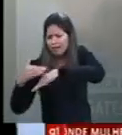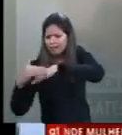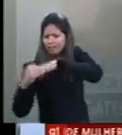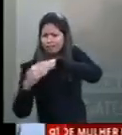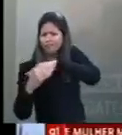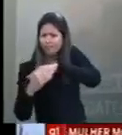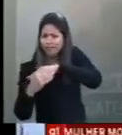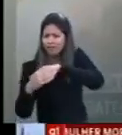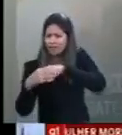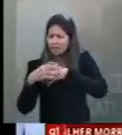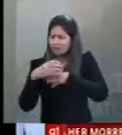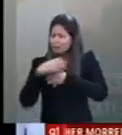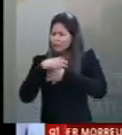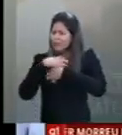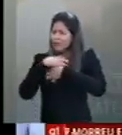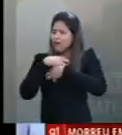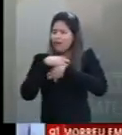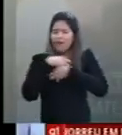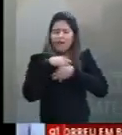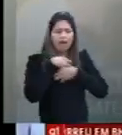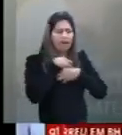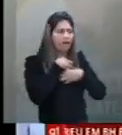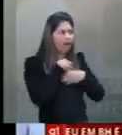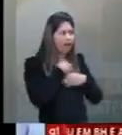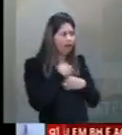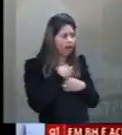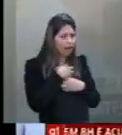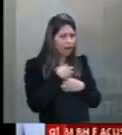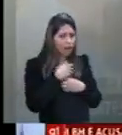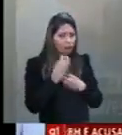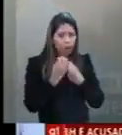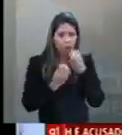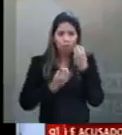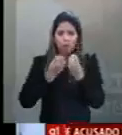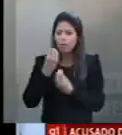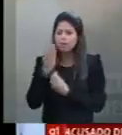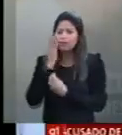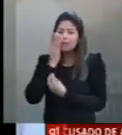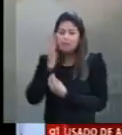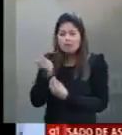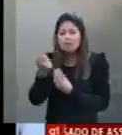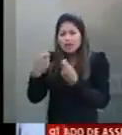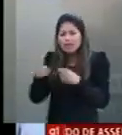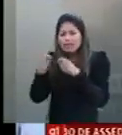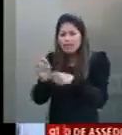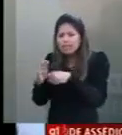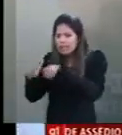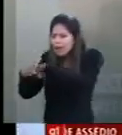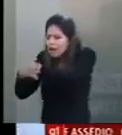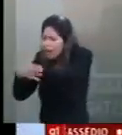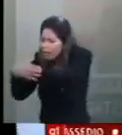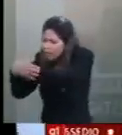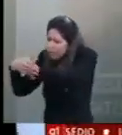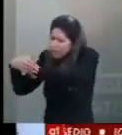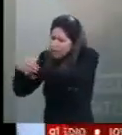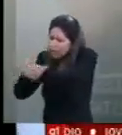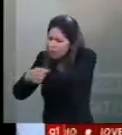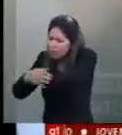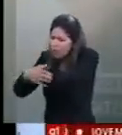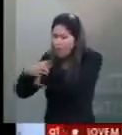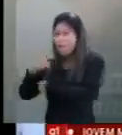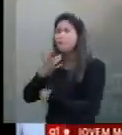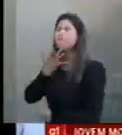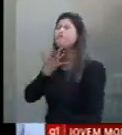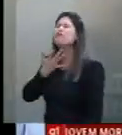Gente, meu coração, sabe, apertado, e eu sabia que eu precisava acolher aquela pessoa. E a minha vontade era abraçar